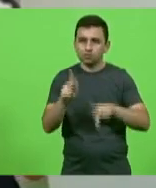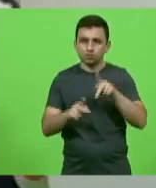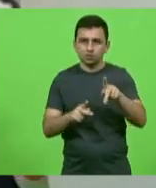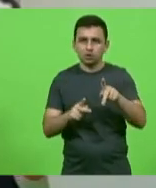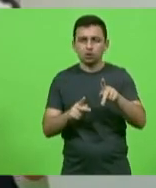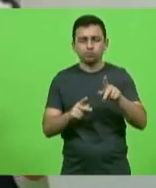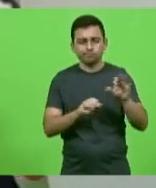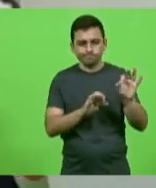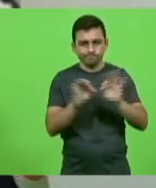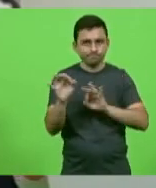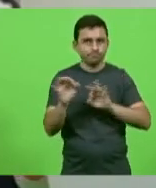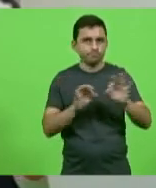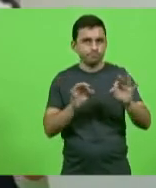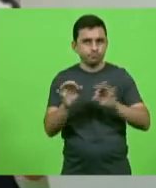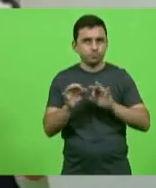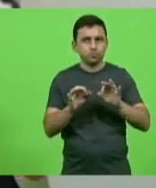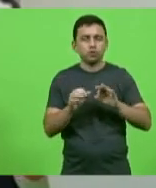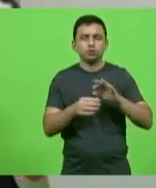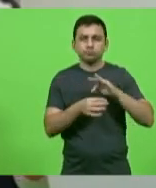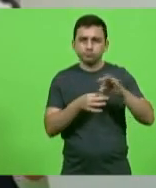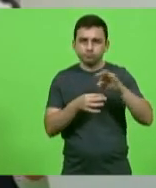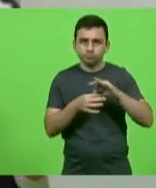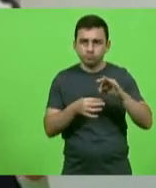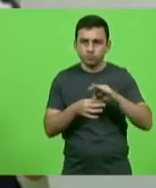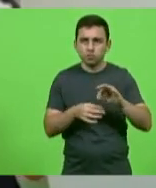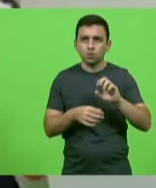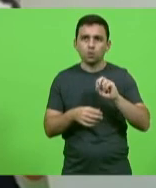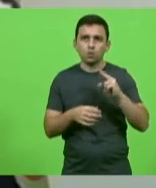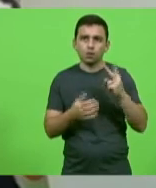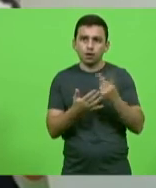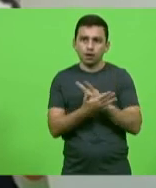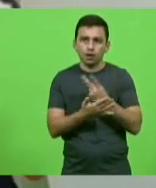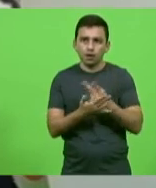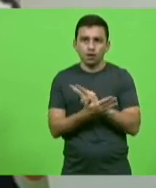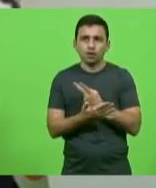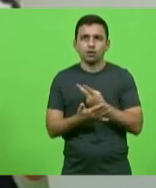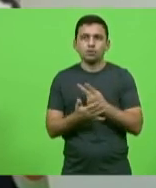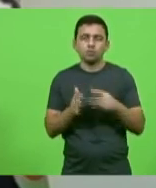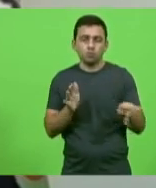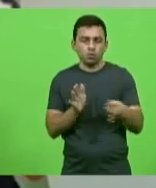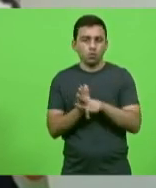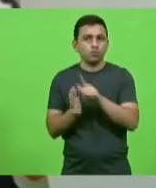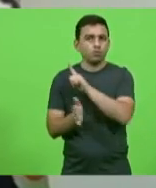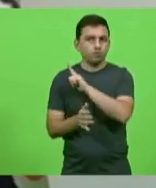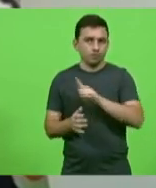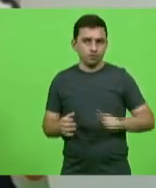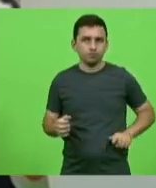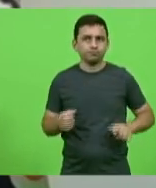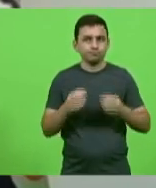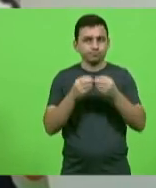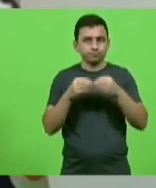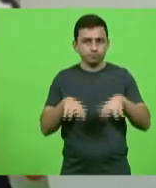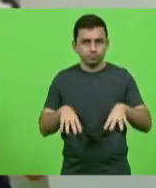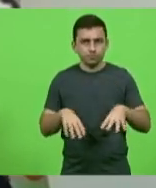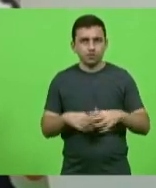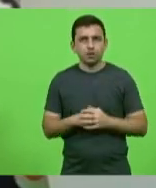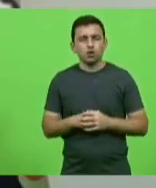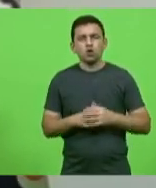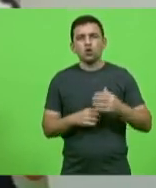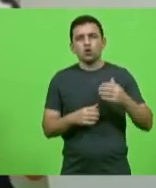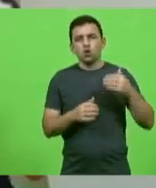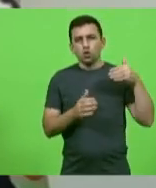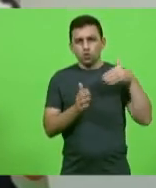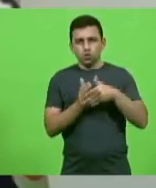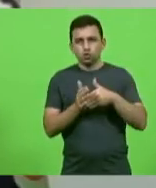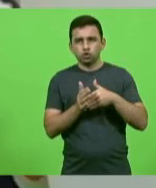corrigir os rumos institucionais de ruídos ou prejudicados pela Conduta do governante assim os últimos